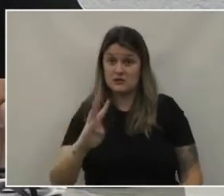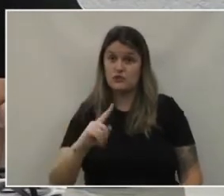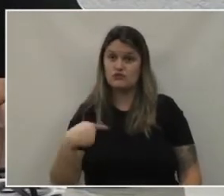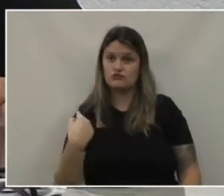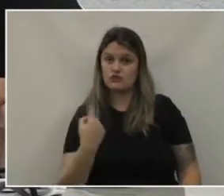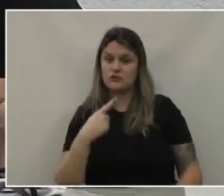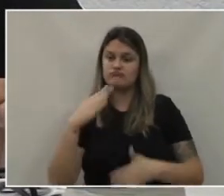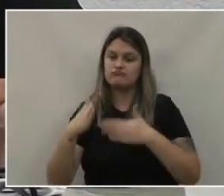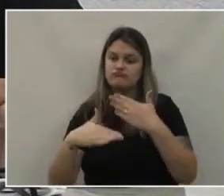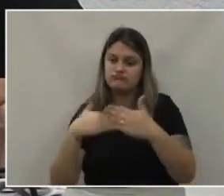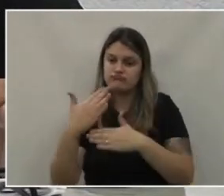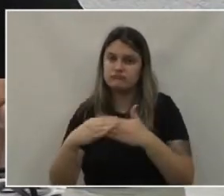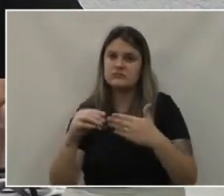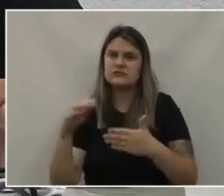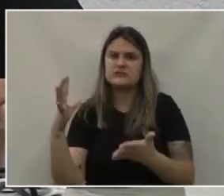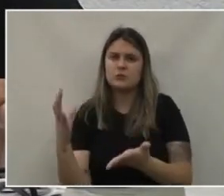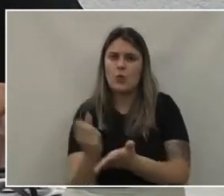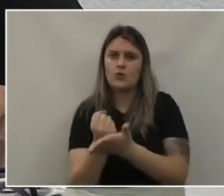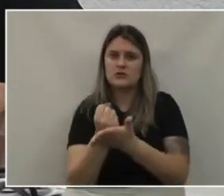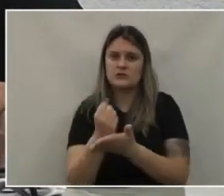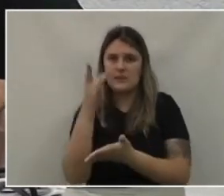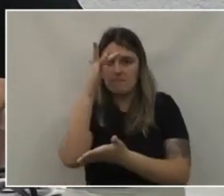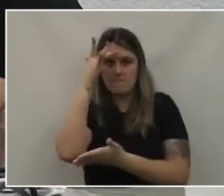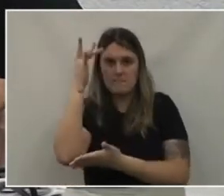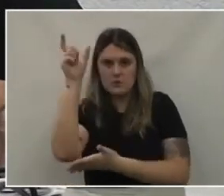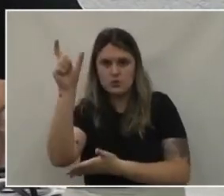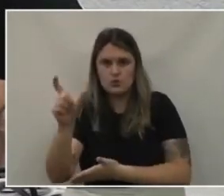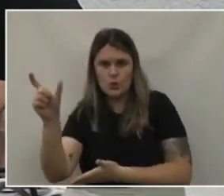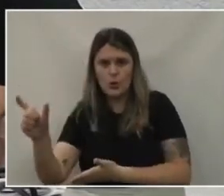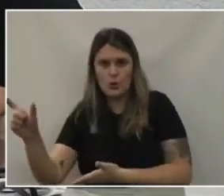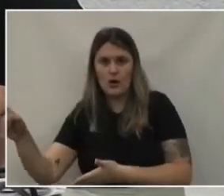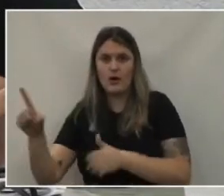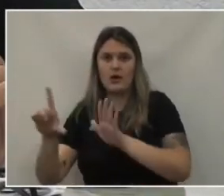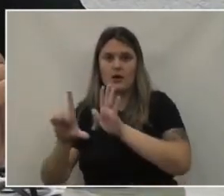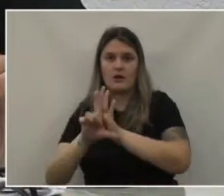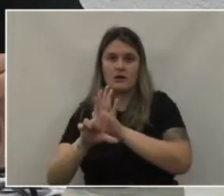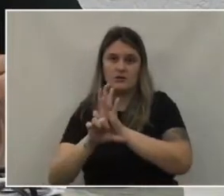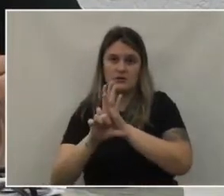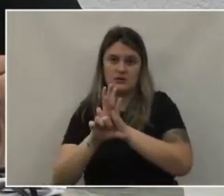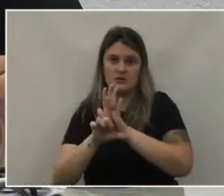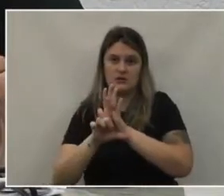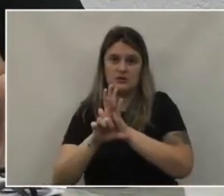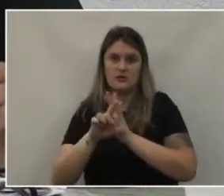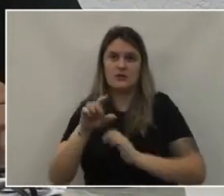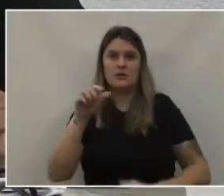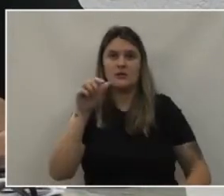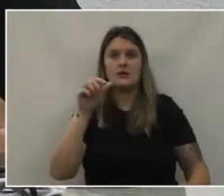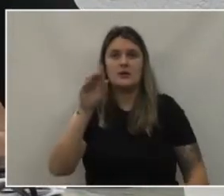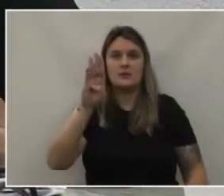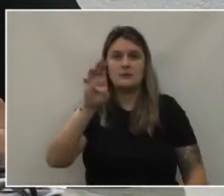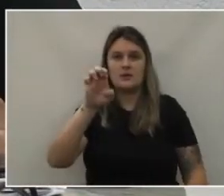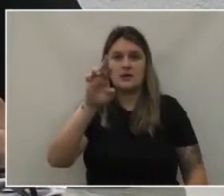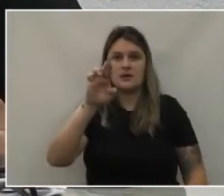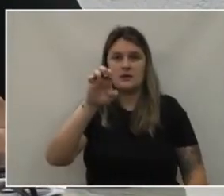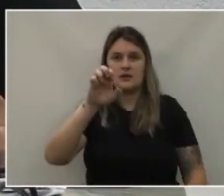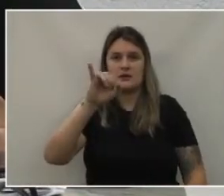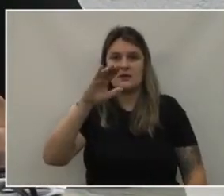grande conquista para essas pessoas foi a Lei Berenice Piana, Lei